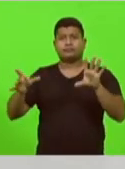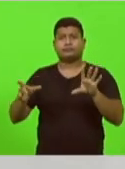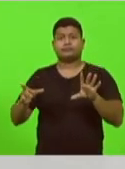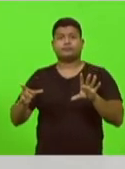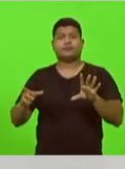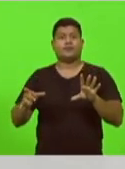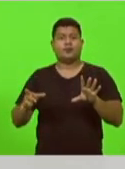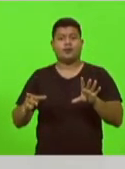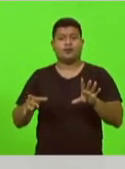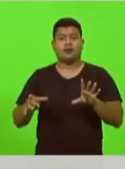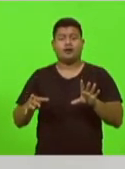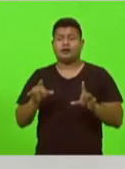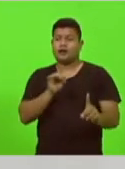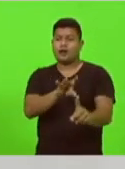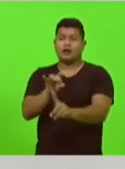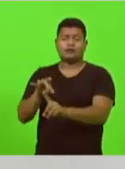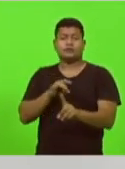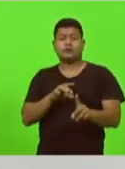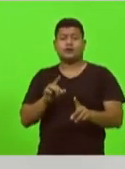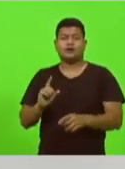vir das pessoas.